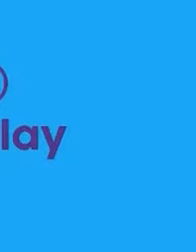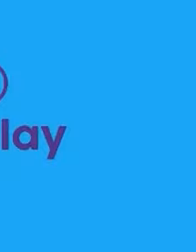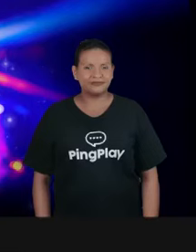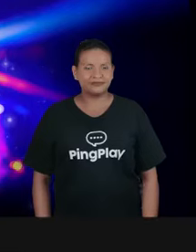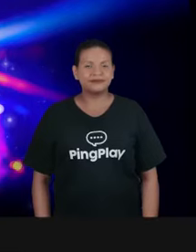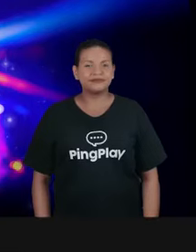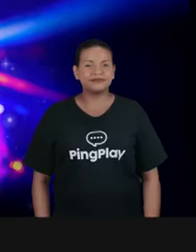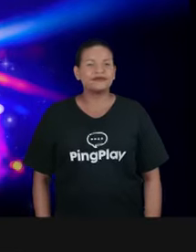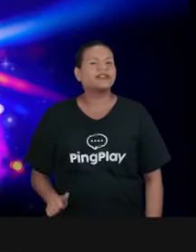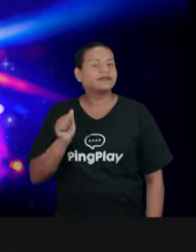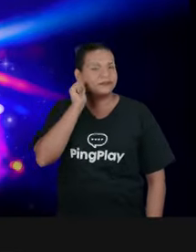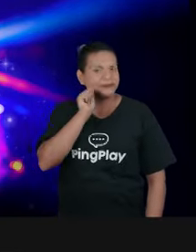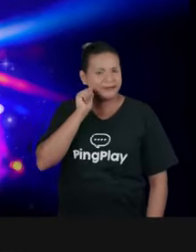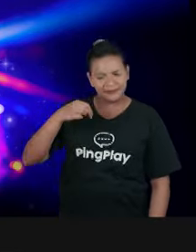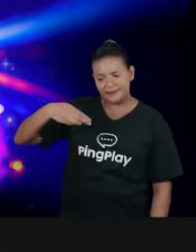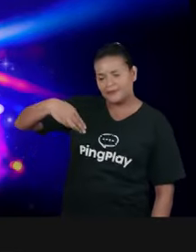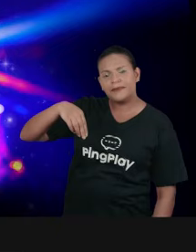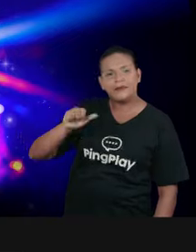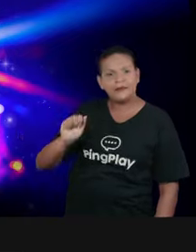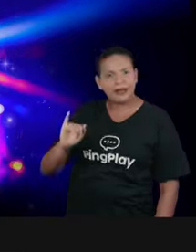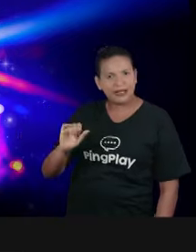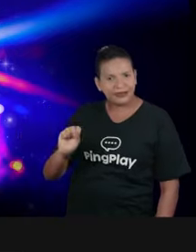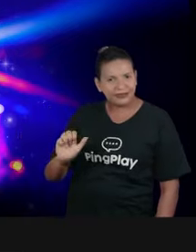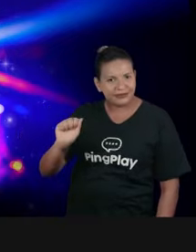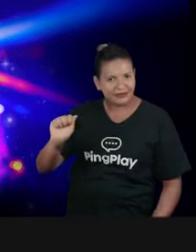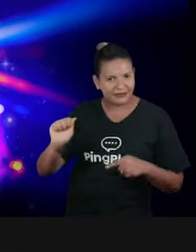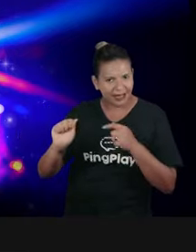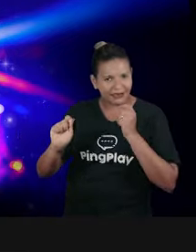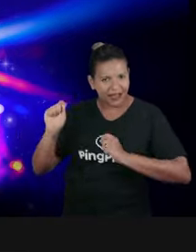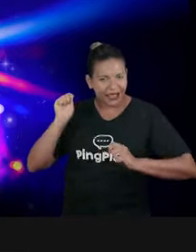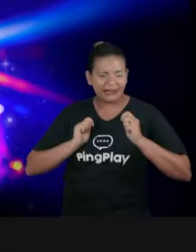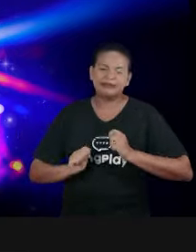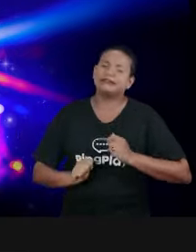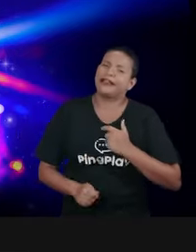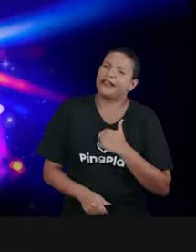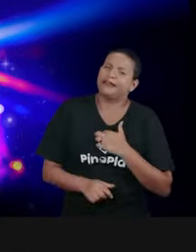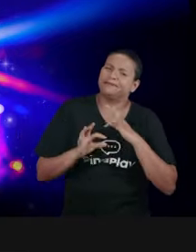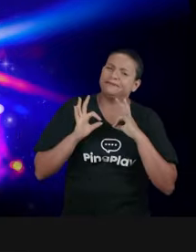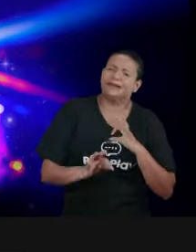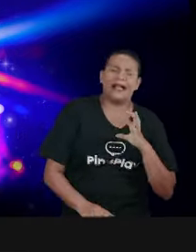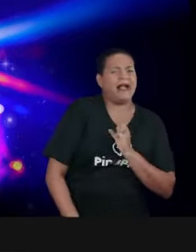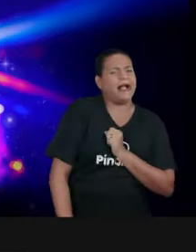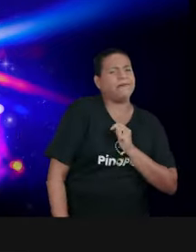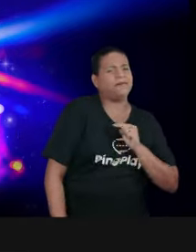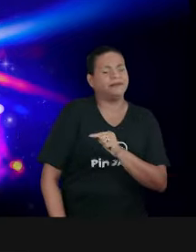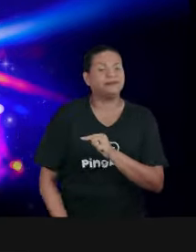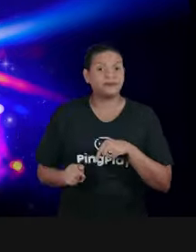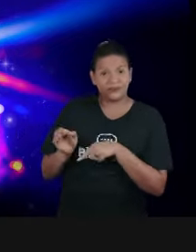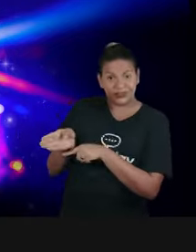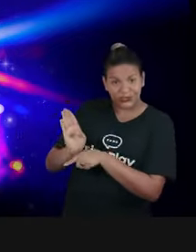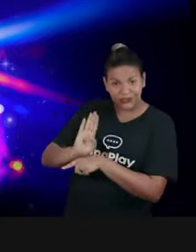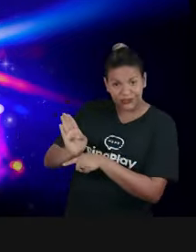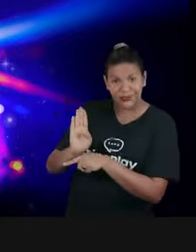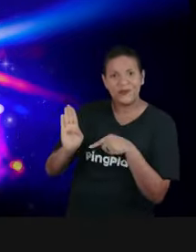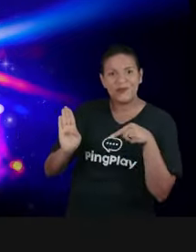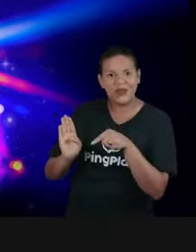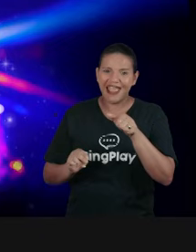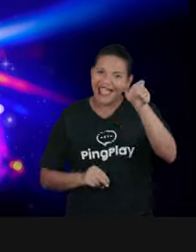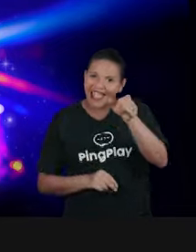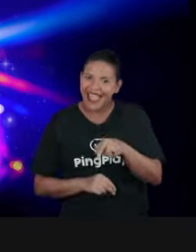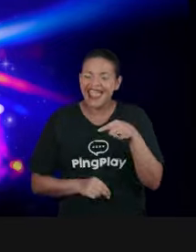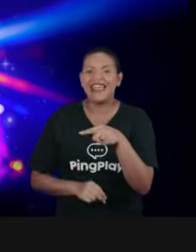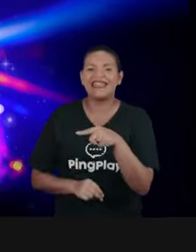e olha Confesso que sou fã da Maísa e nesse filme Ela faz o papel da Cíntia dorella